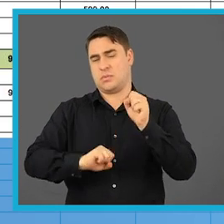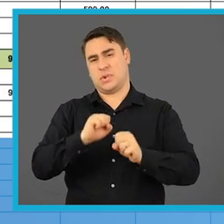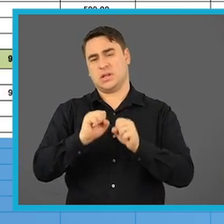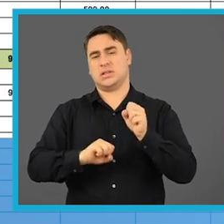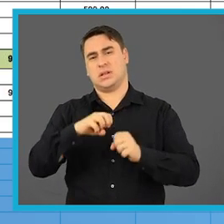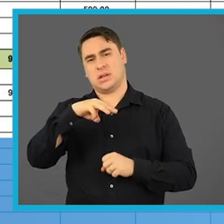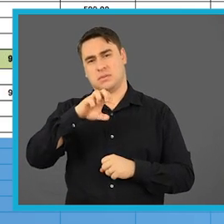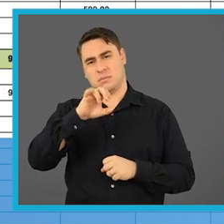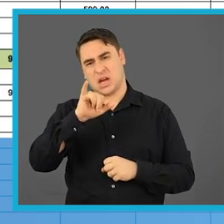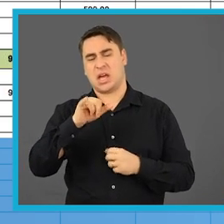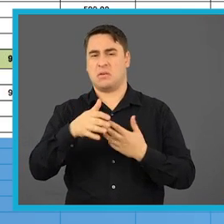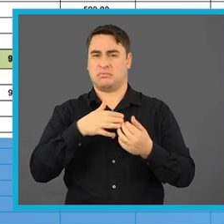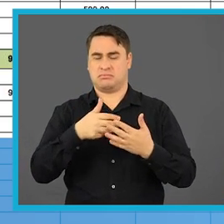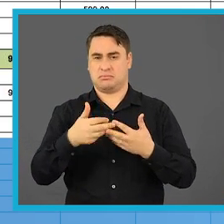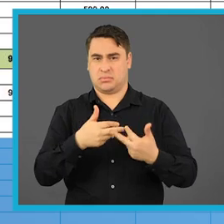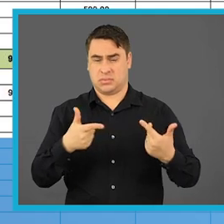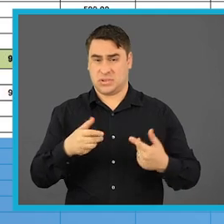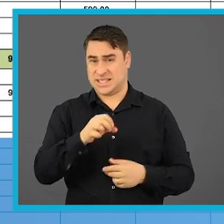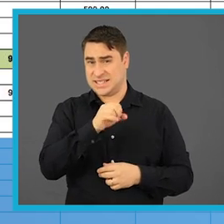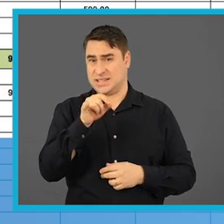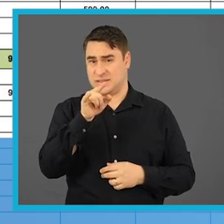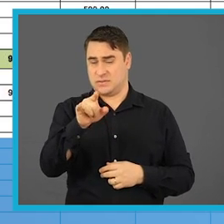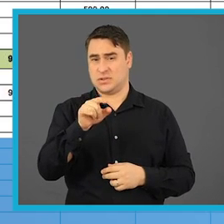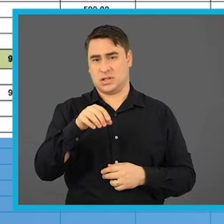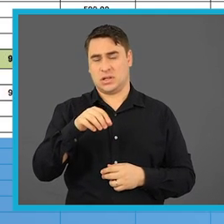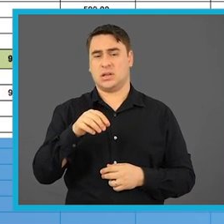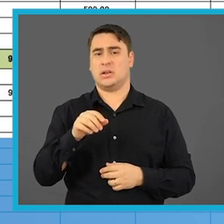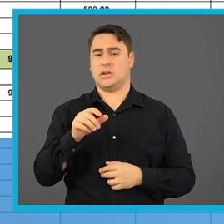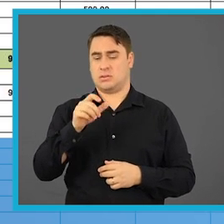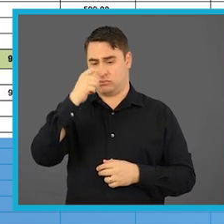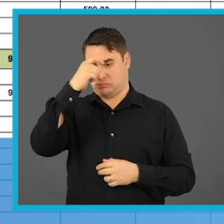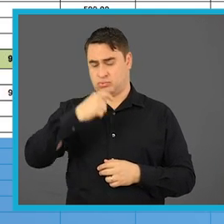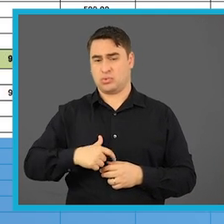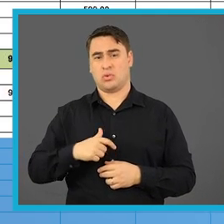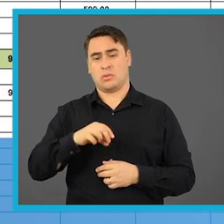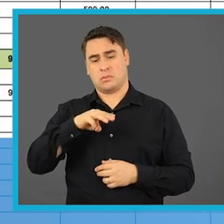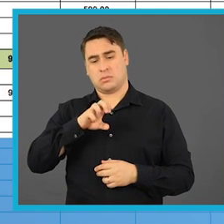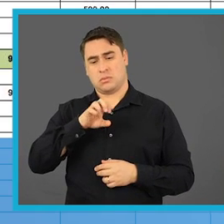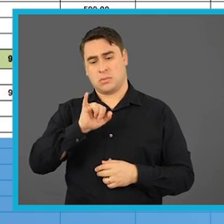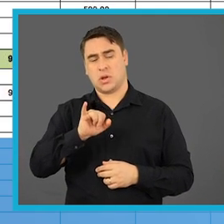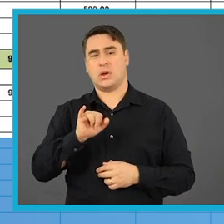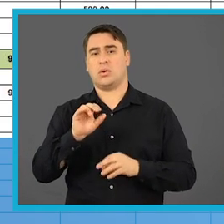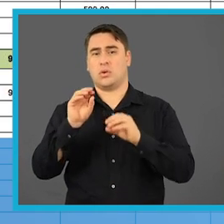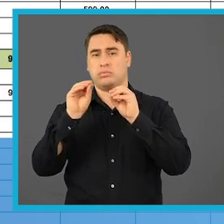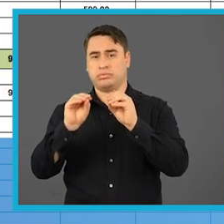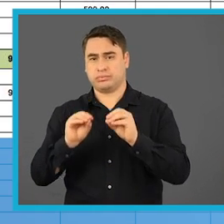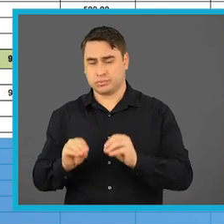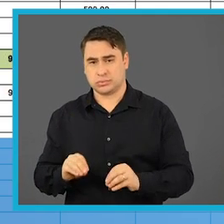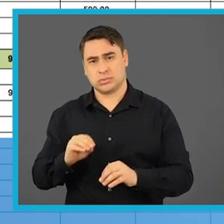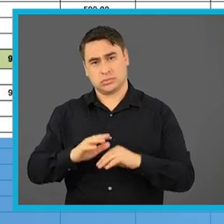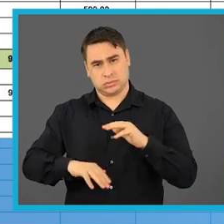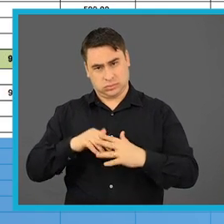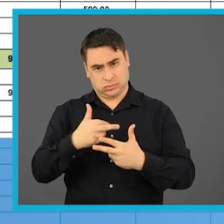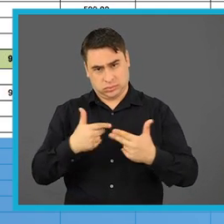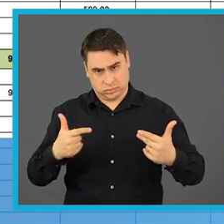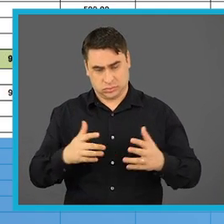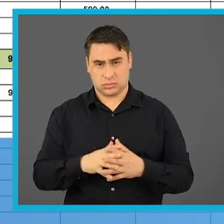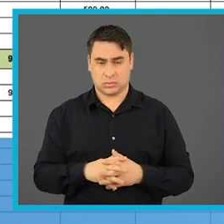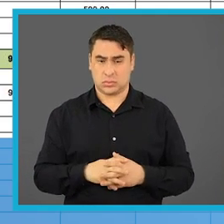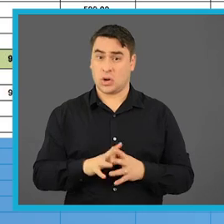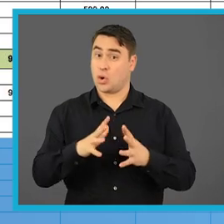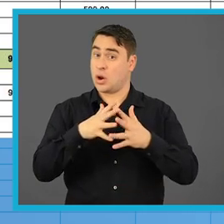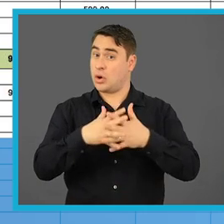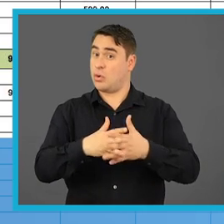do lucro presumido. Caso você seja optante do MEI, coloque seus impostos nas despesas